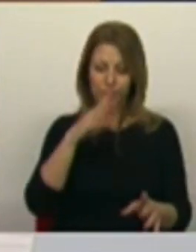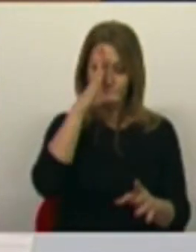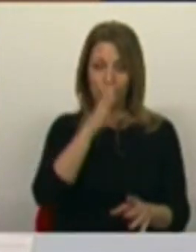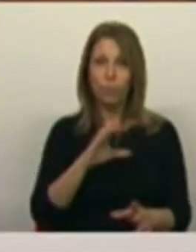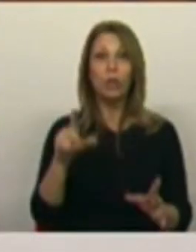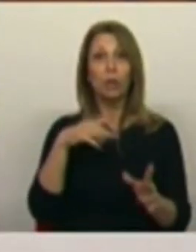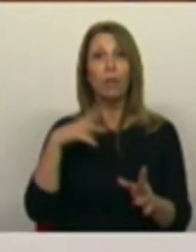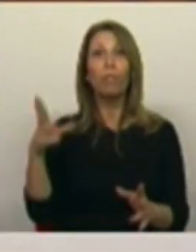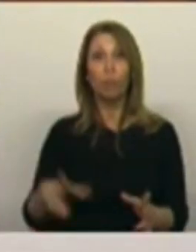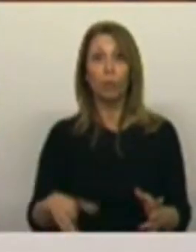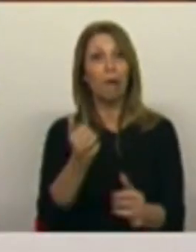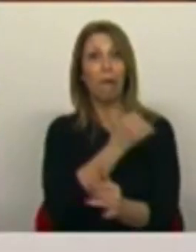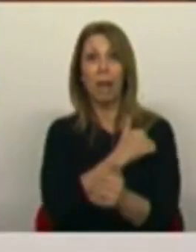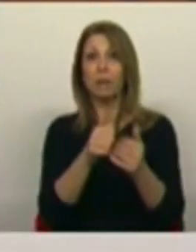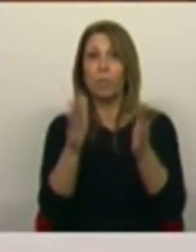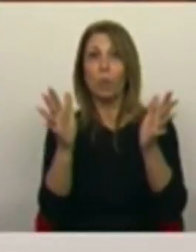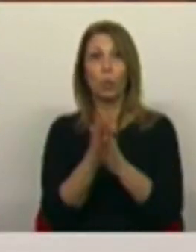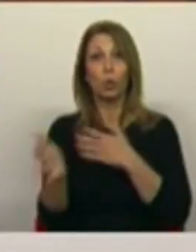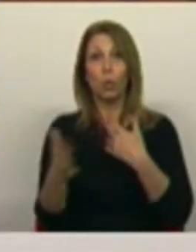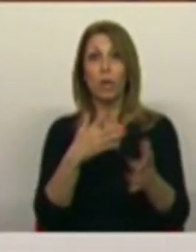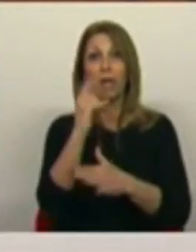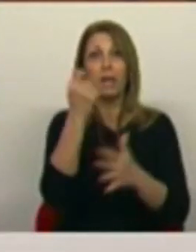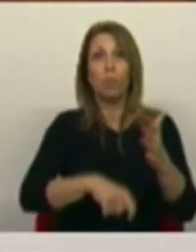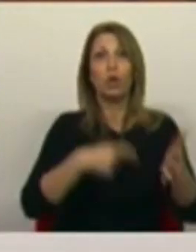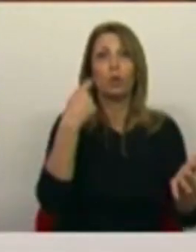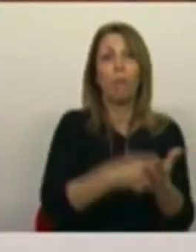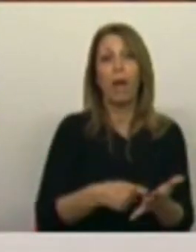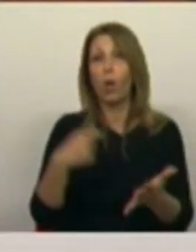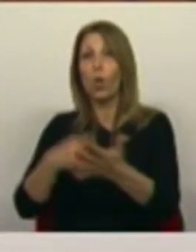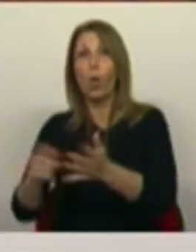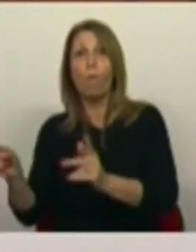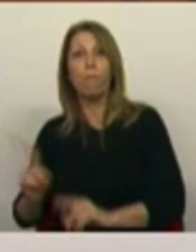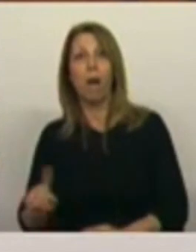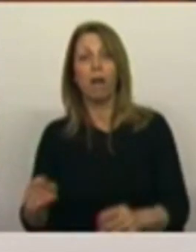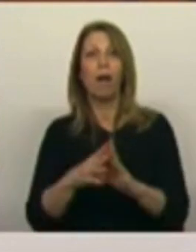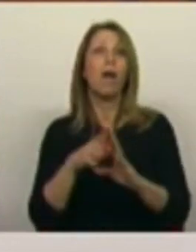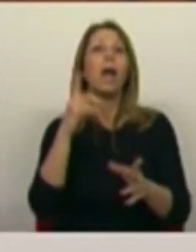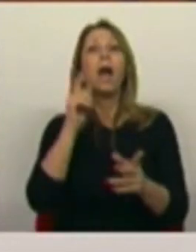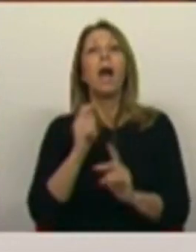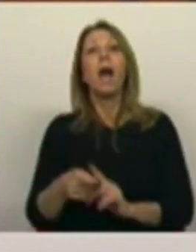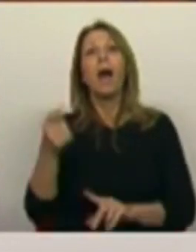rendas, e os nossos trabalhadores consulares, aqueles que dão a cara por Portugal, não